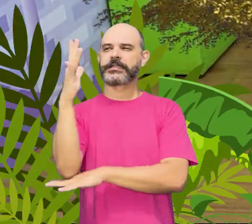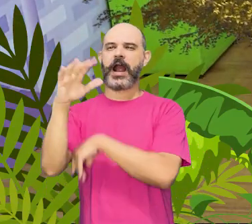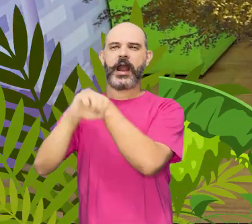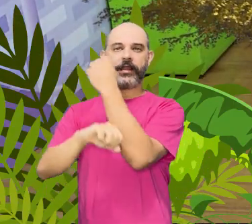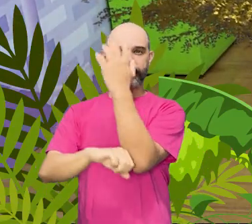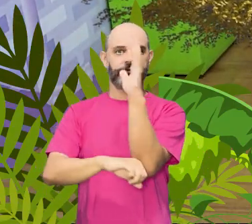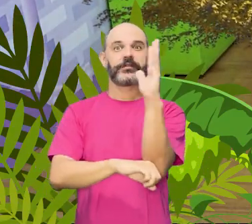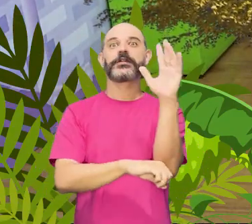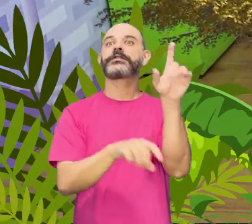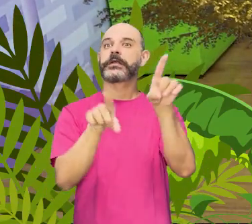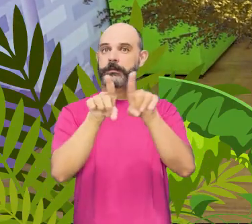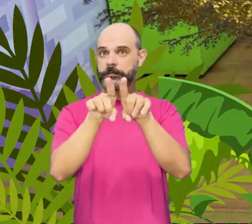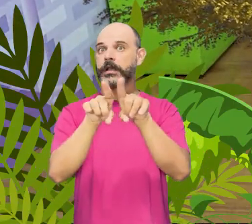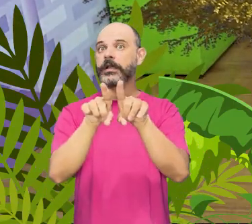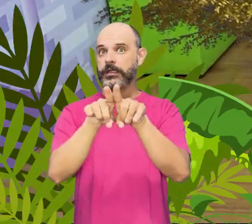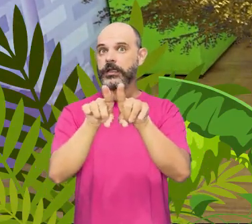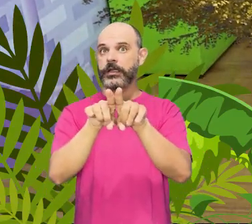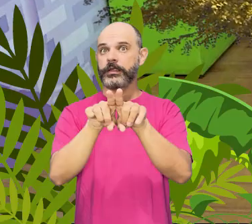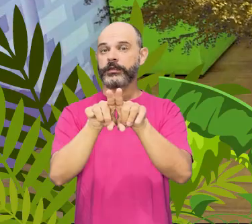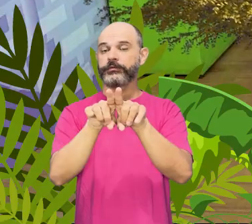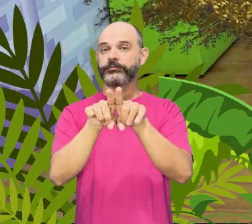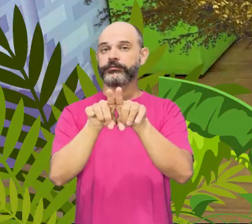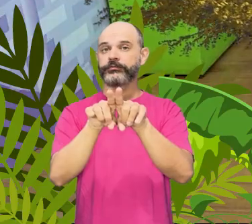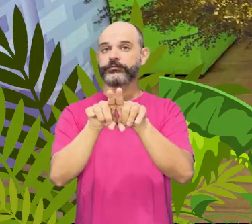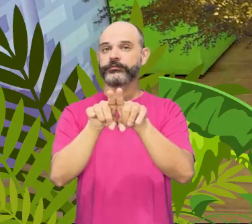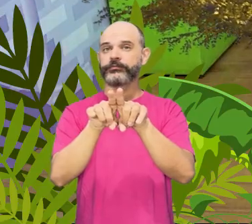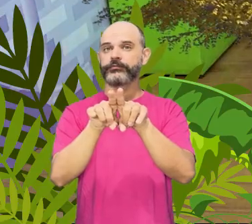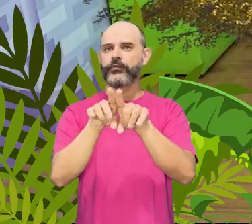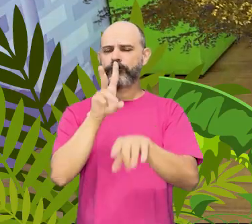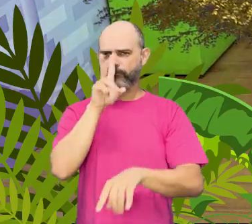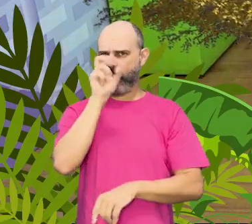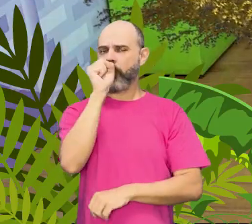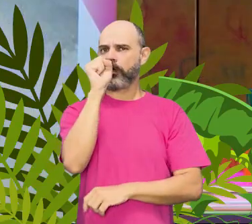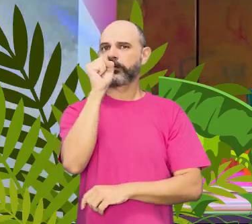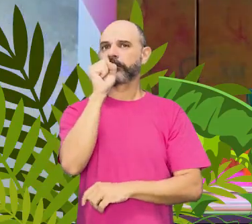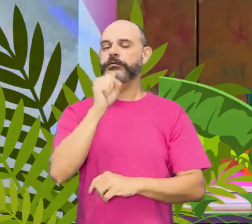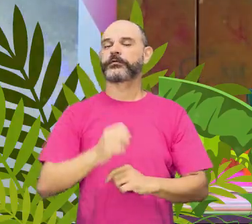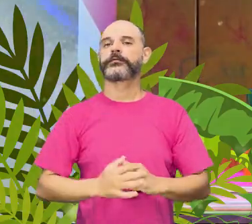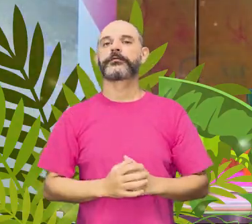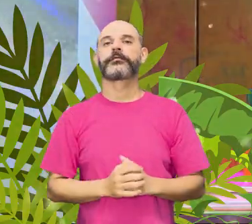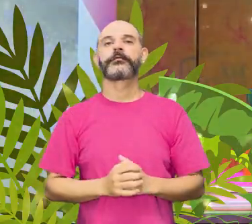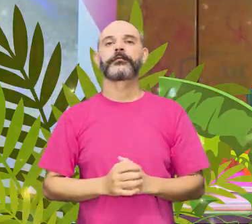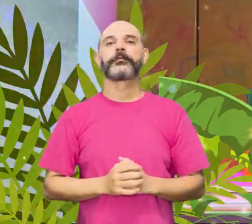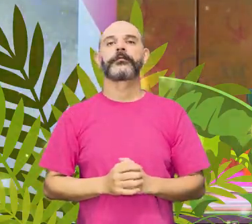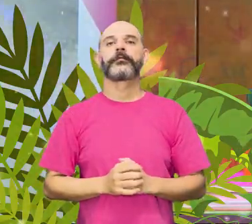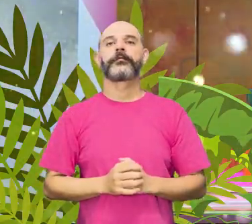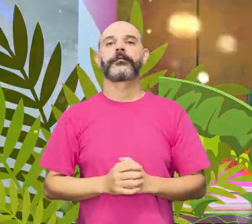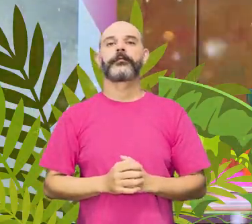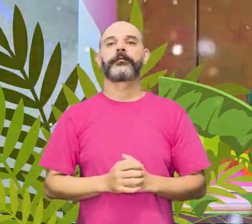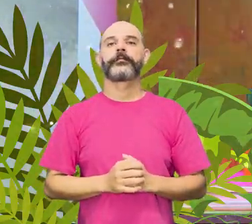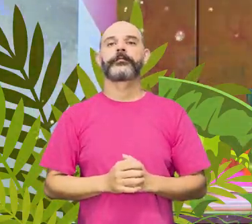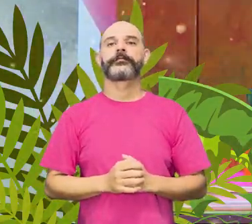Com as árvores, isso também acontece, só que numa escala bem maior.